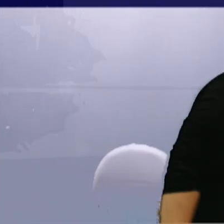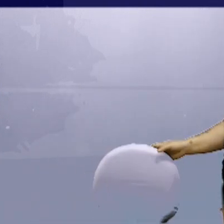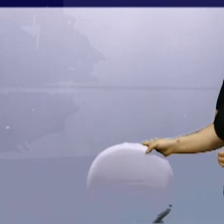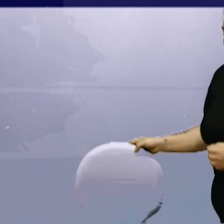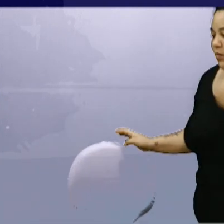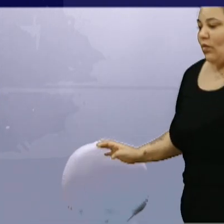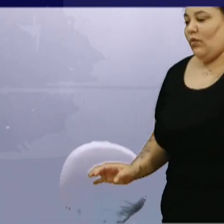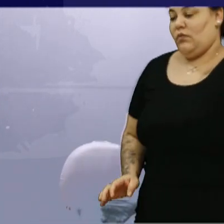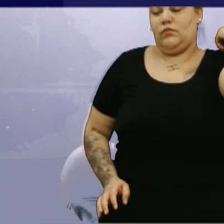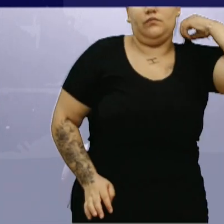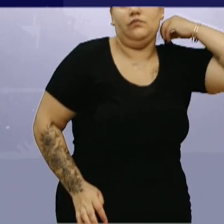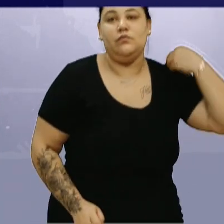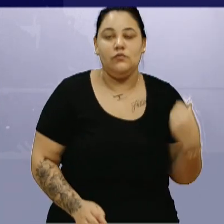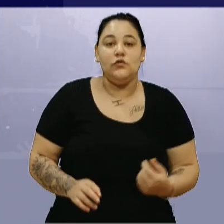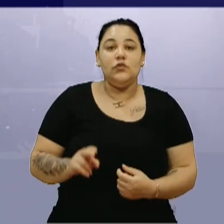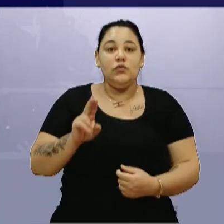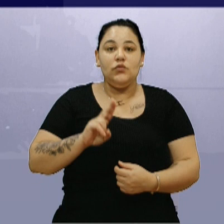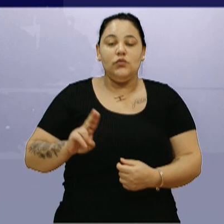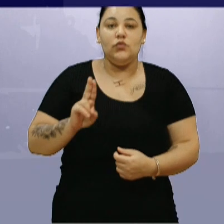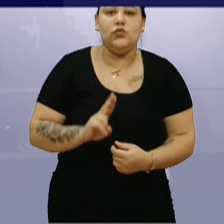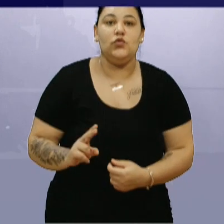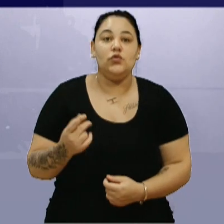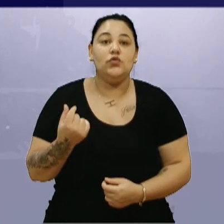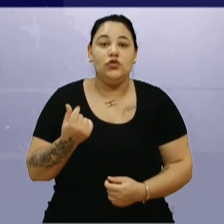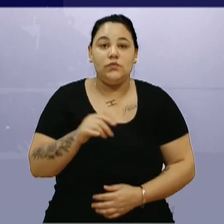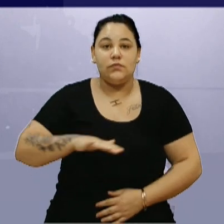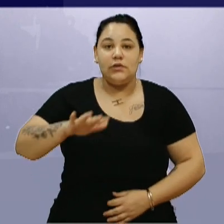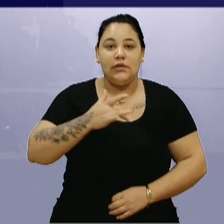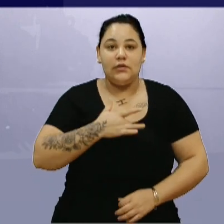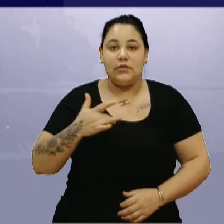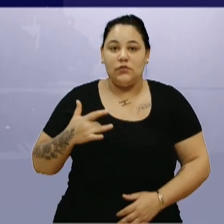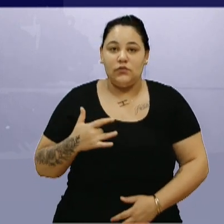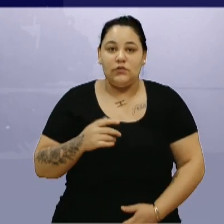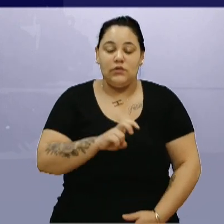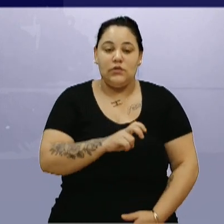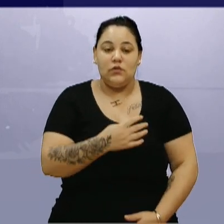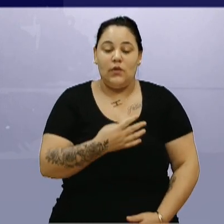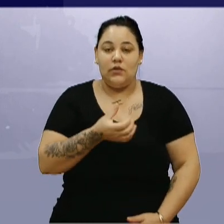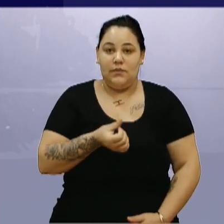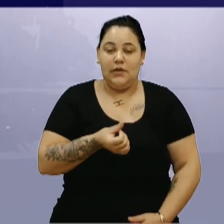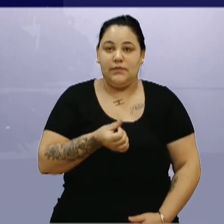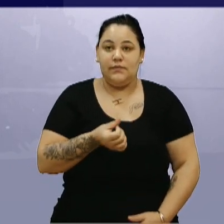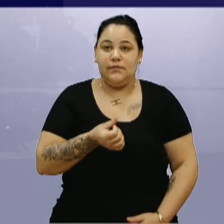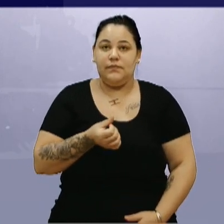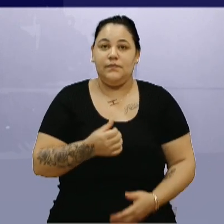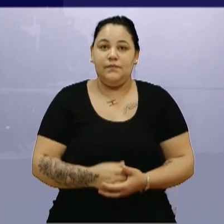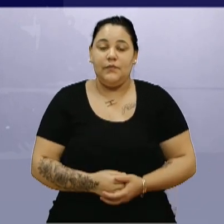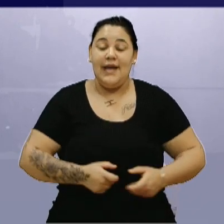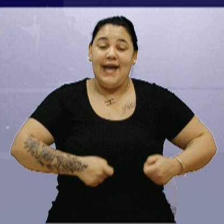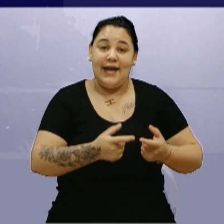Aplicação de recursos em saúde. Receita de impostos, 546.724 milhões.